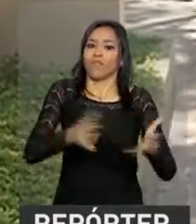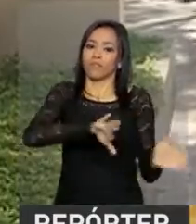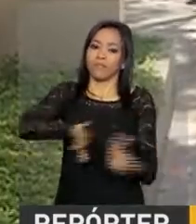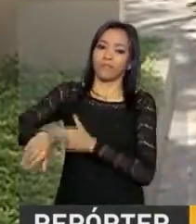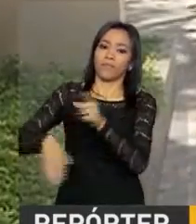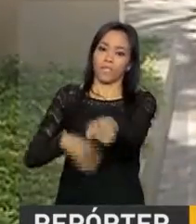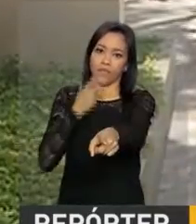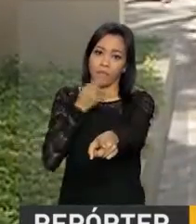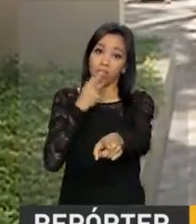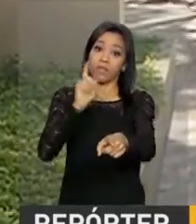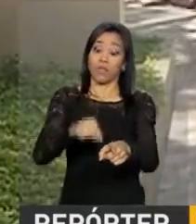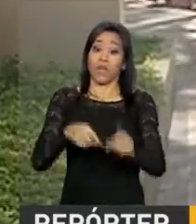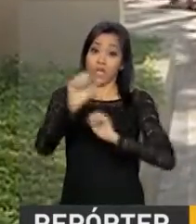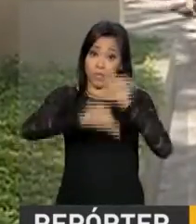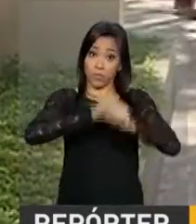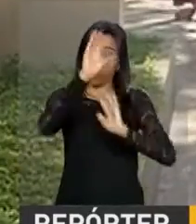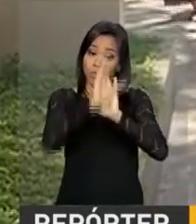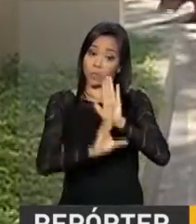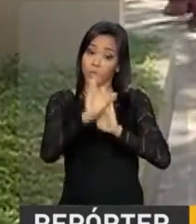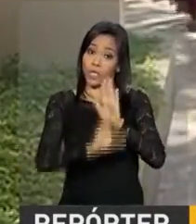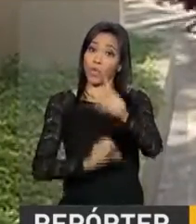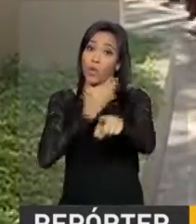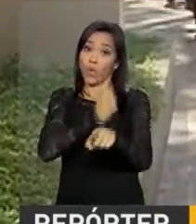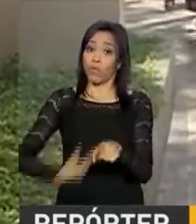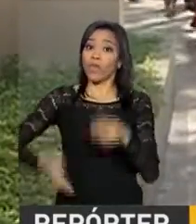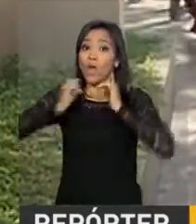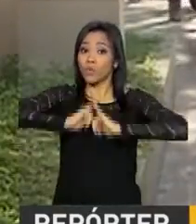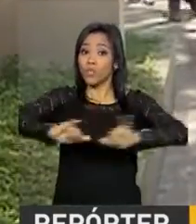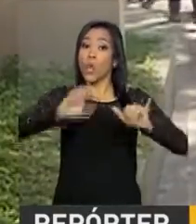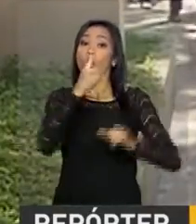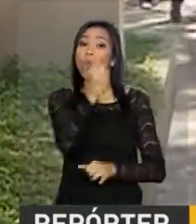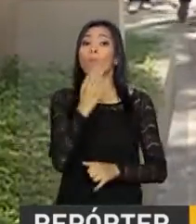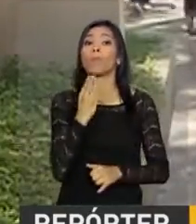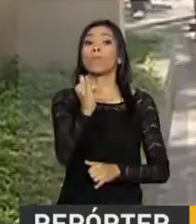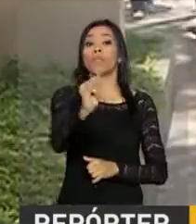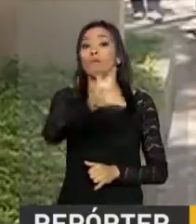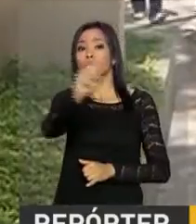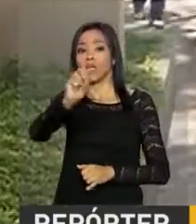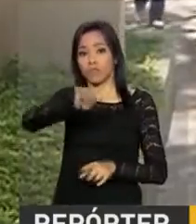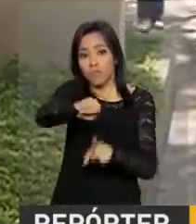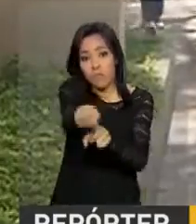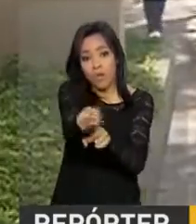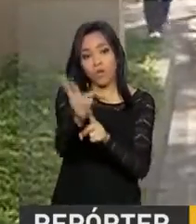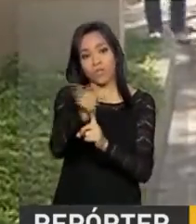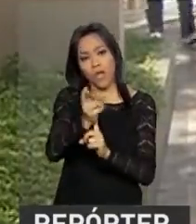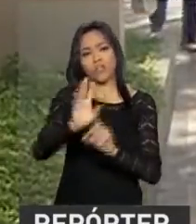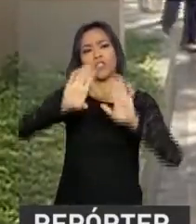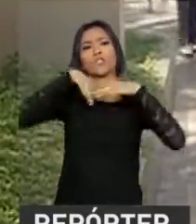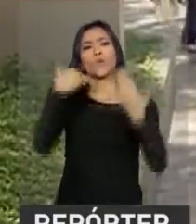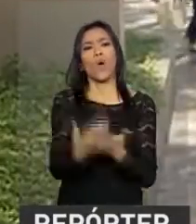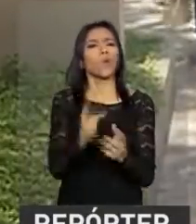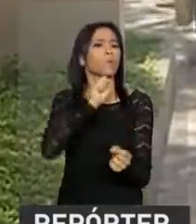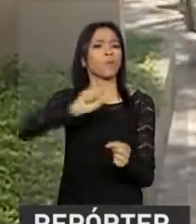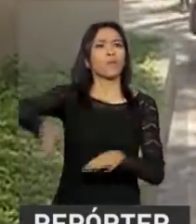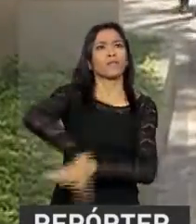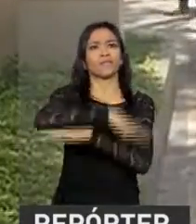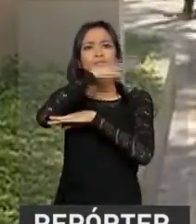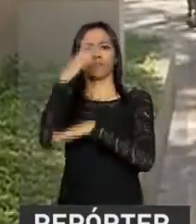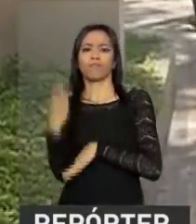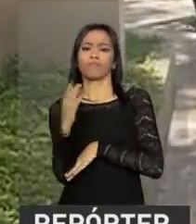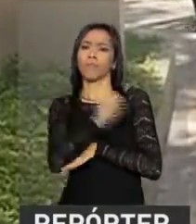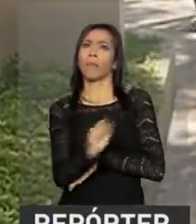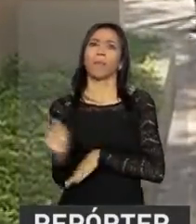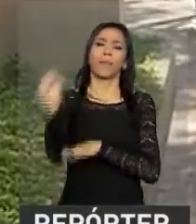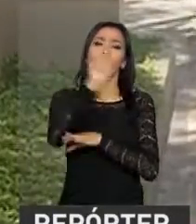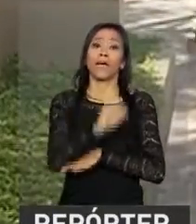no currículo o governo anunciou também que vai investir um bilhão e meio de reais para implementar escolas em tempo integral para